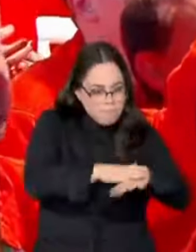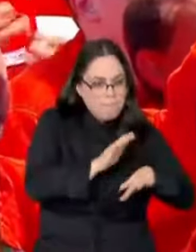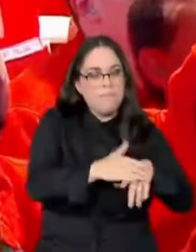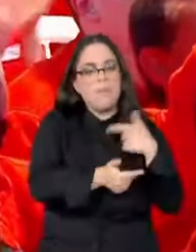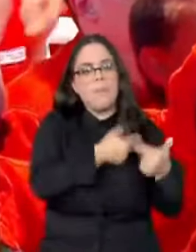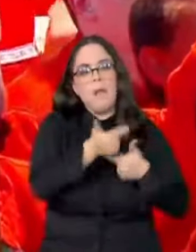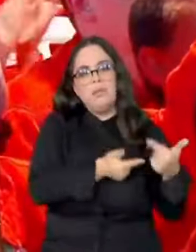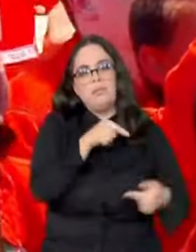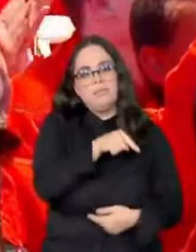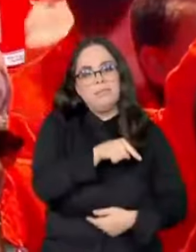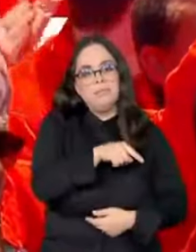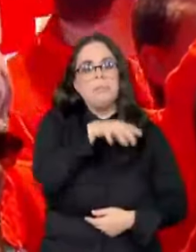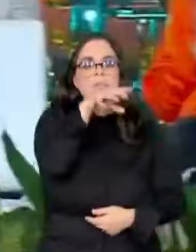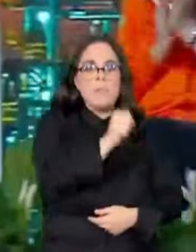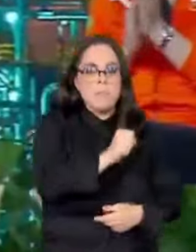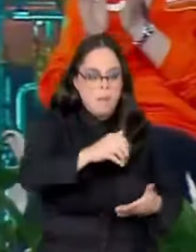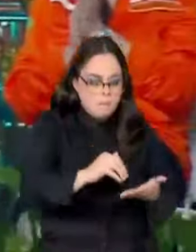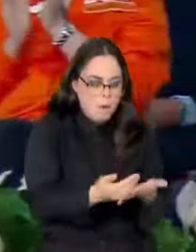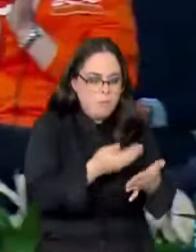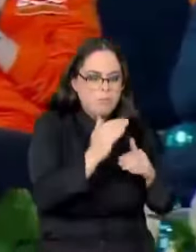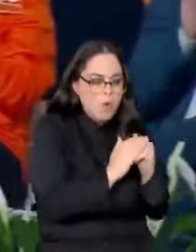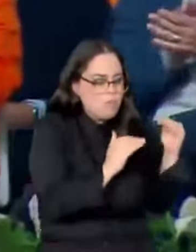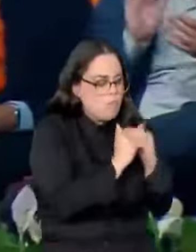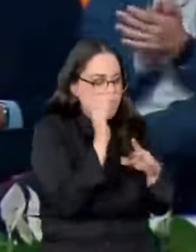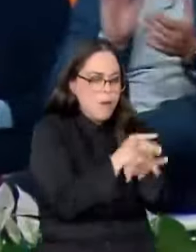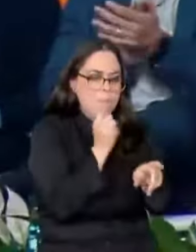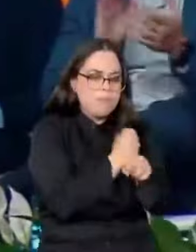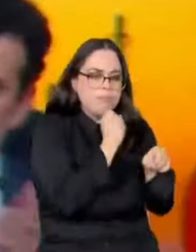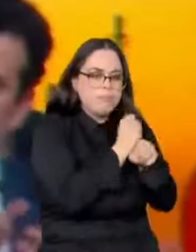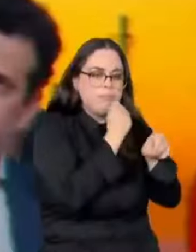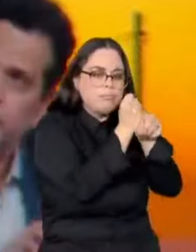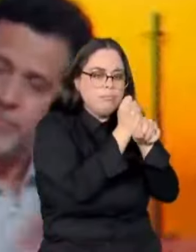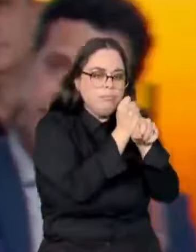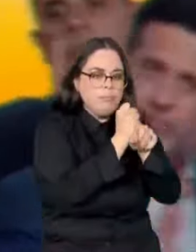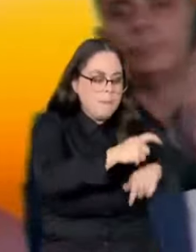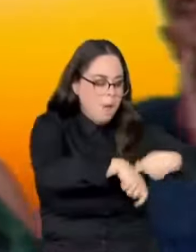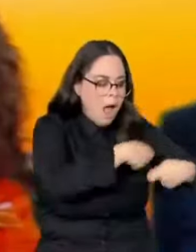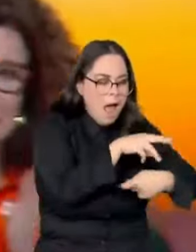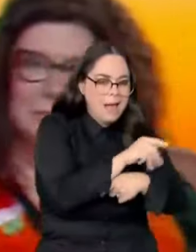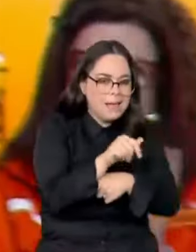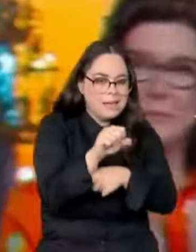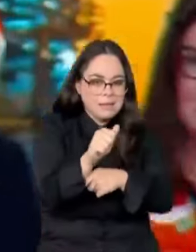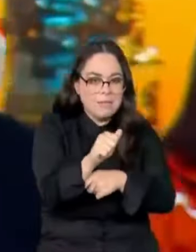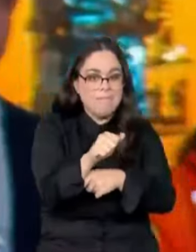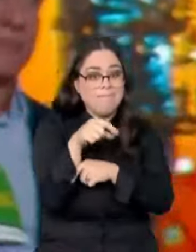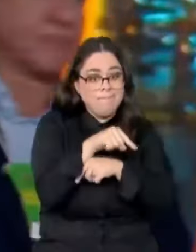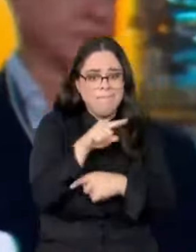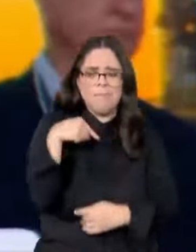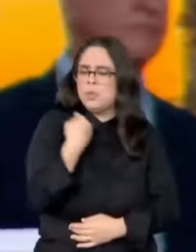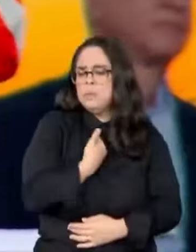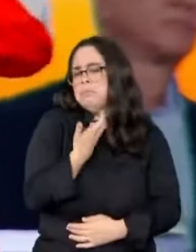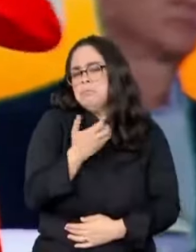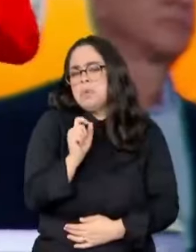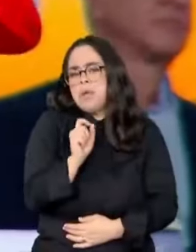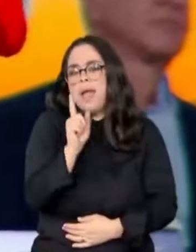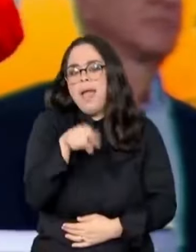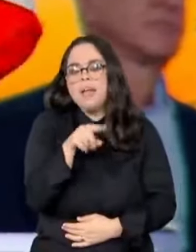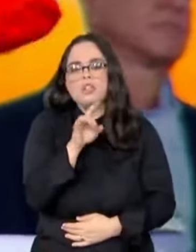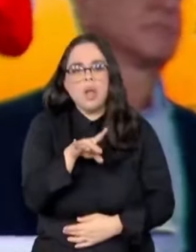trabalho, aqueles que pegaram na colher de pedreiro, aqueles que fizeram o maço. O que nós queremos é